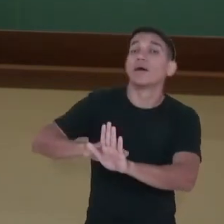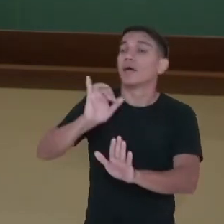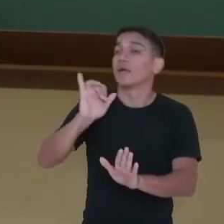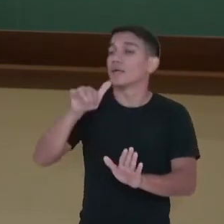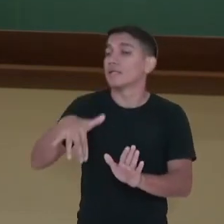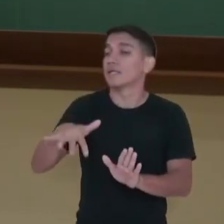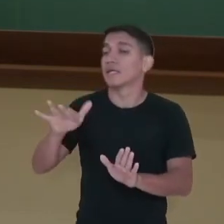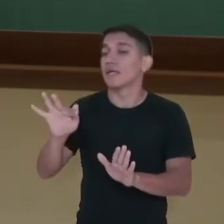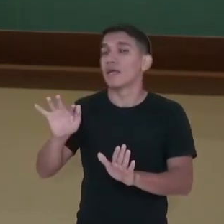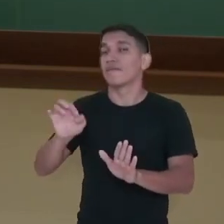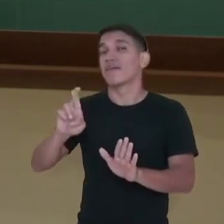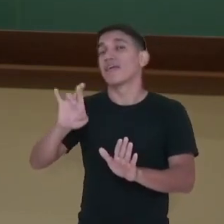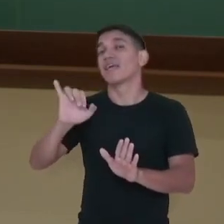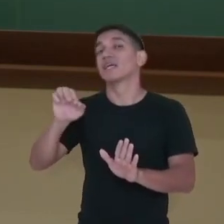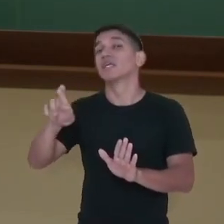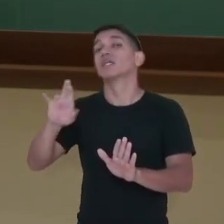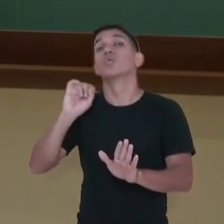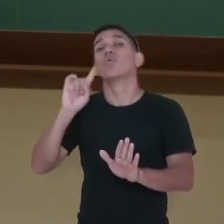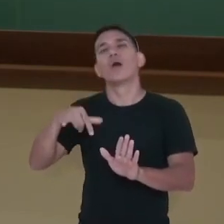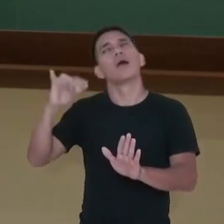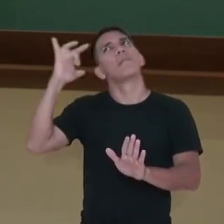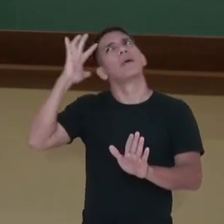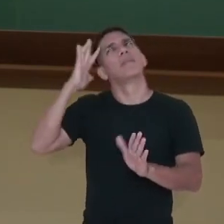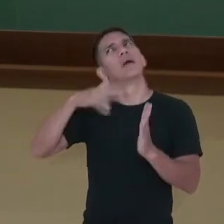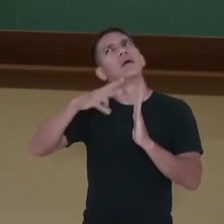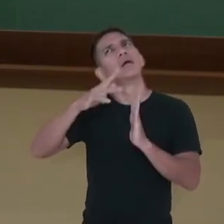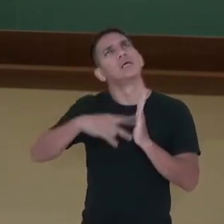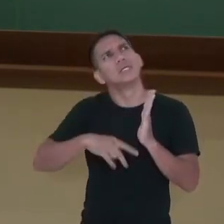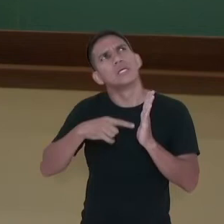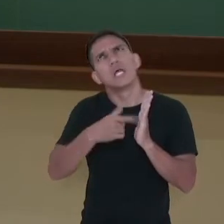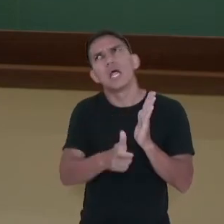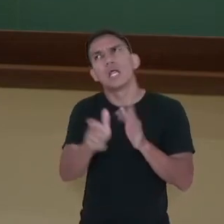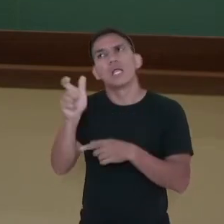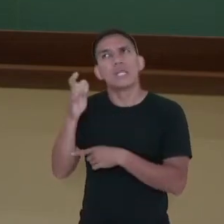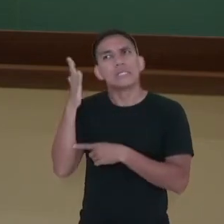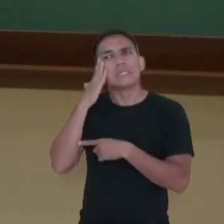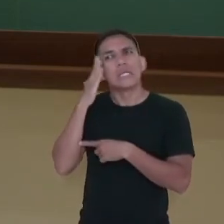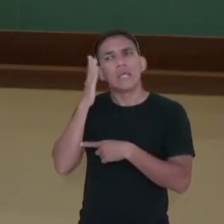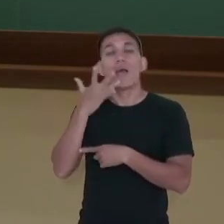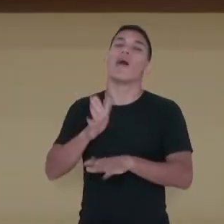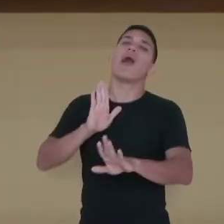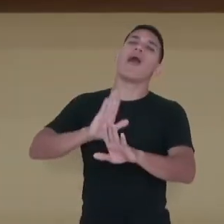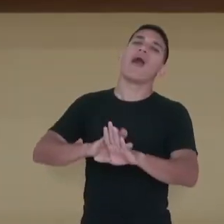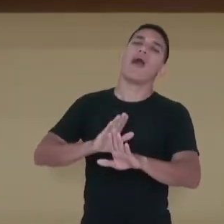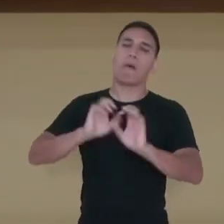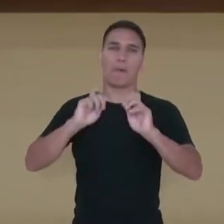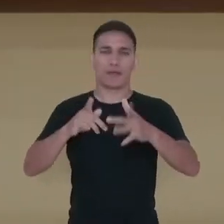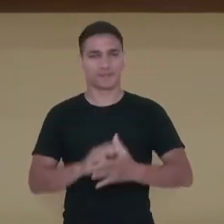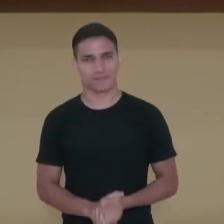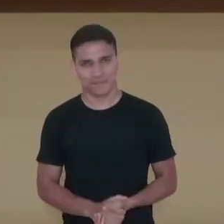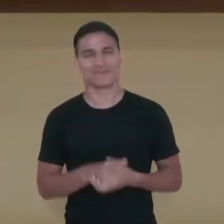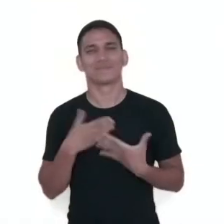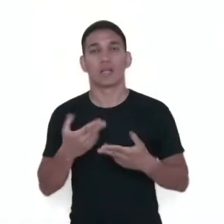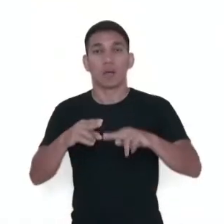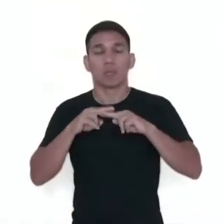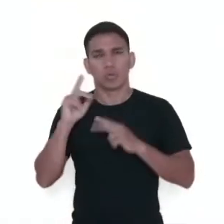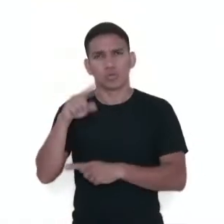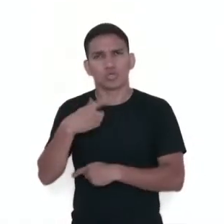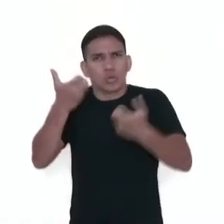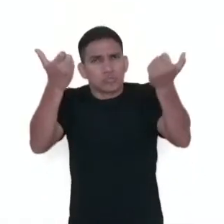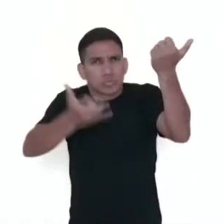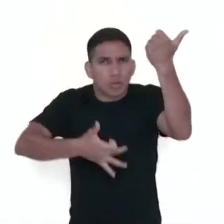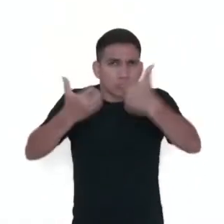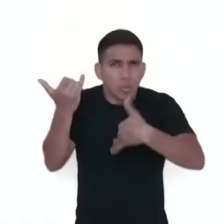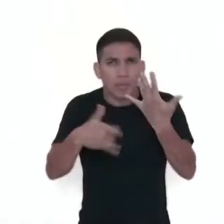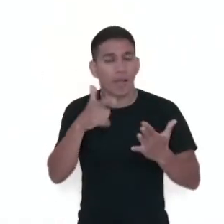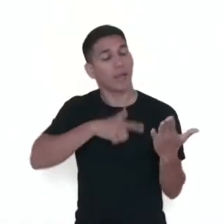inferir? Podemos imaginar. Não está dito, mas dá para imaginar, tá bom? Podemos afirmar que o ato de ler